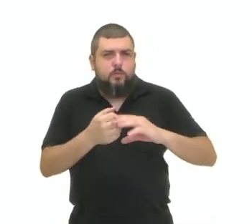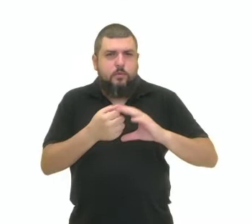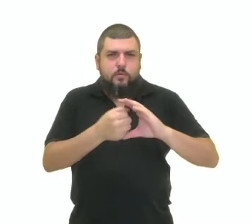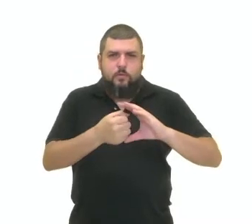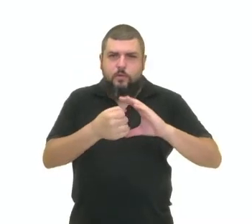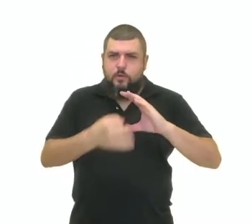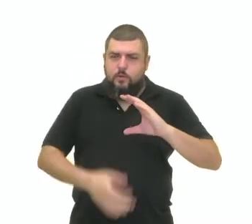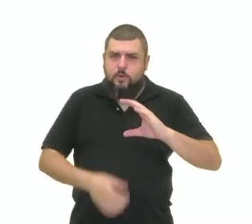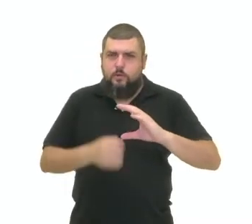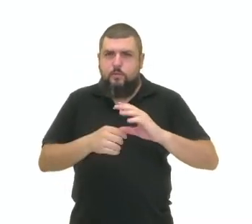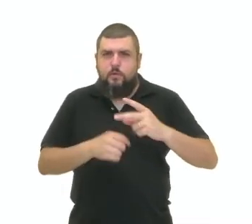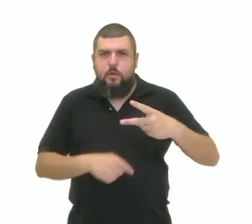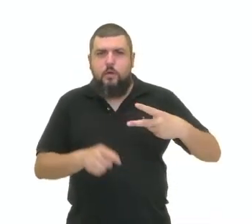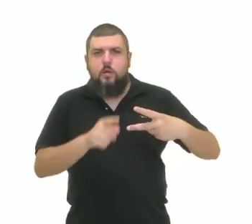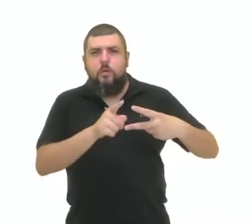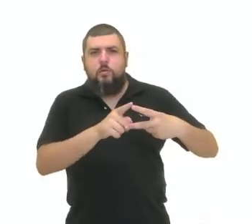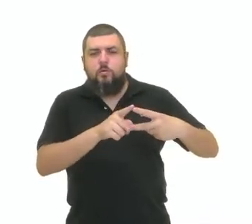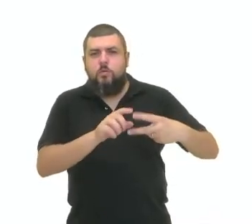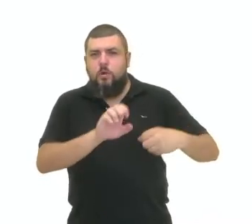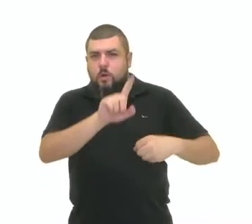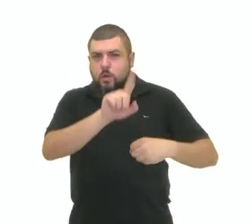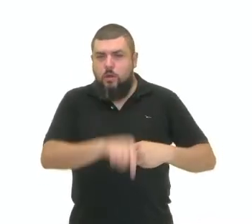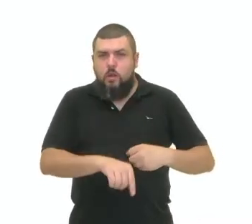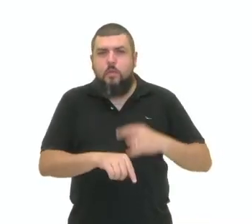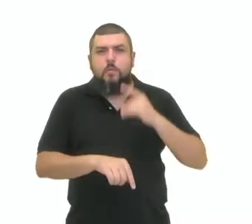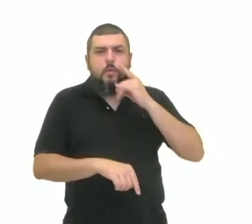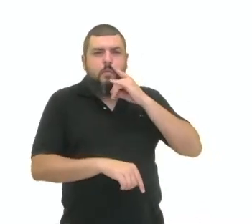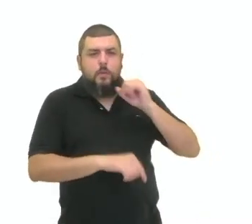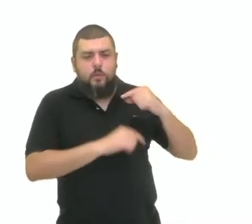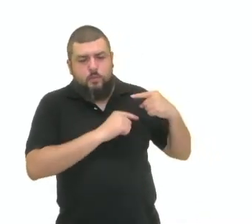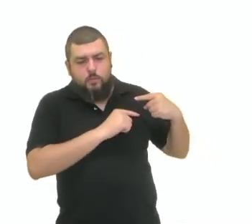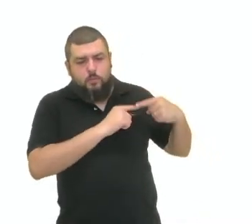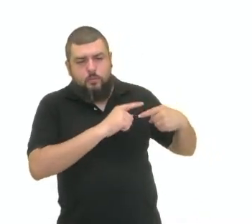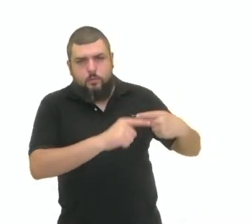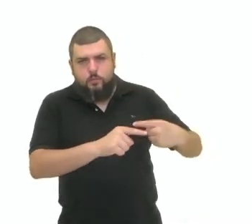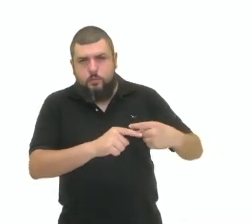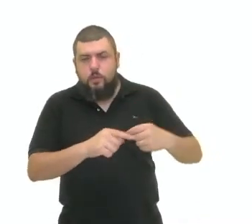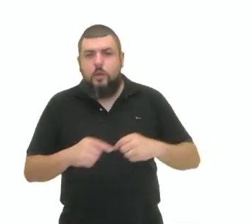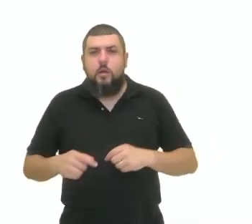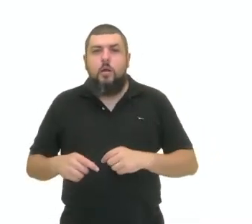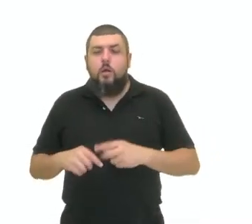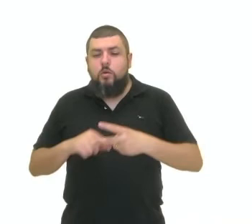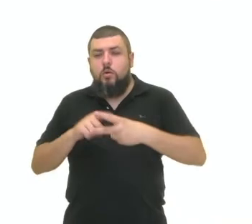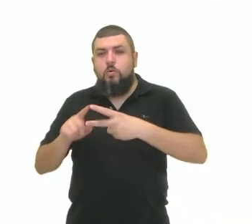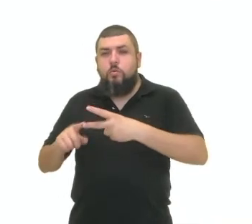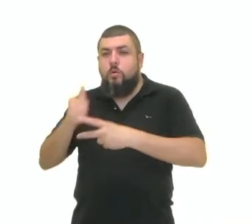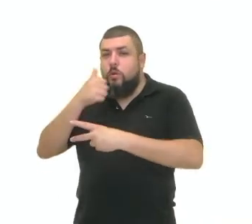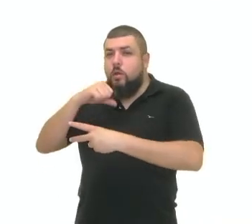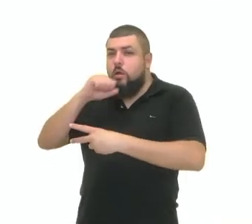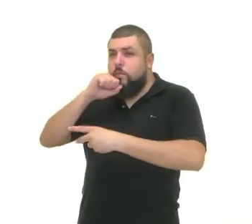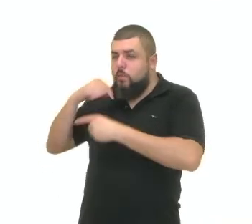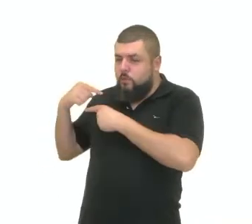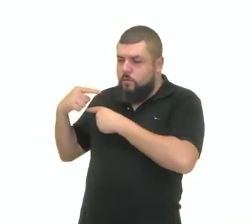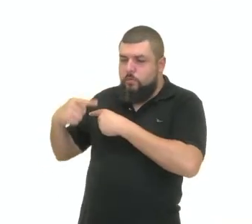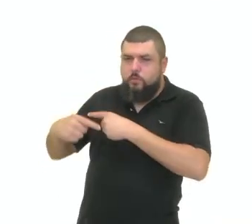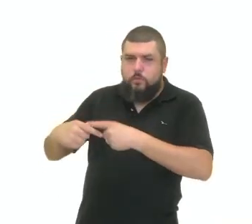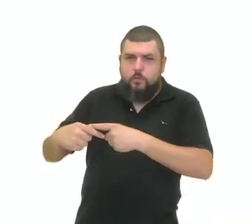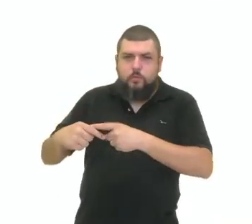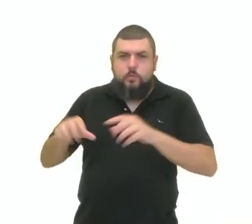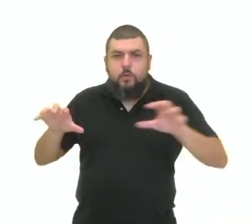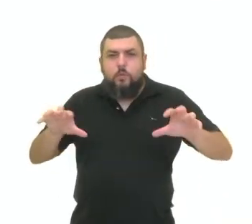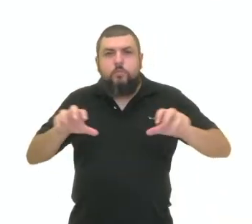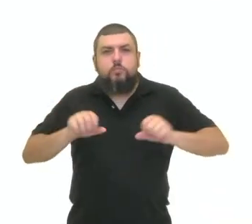um fator herdado do pai e o outro fator herdado da mãe. Isso significa que